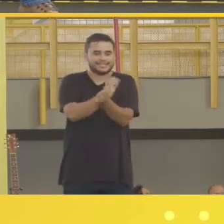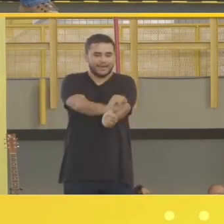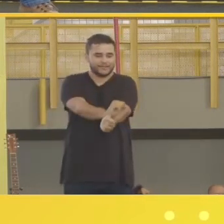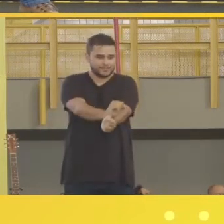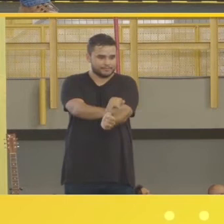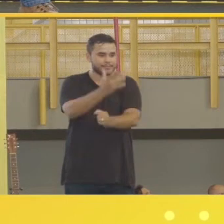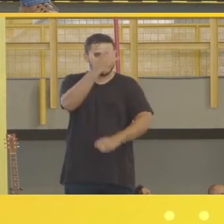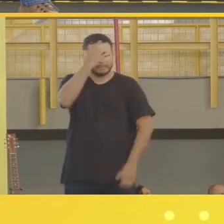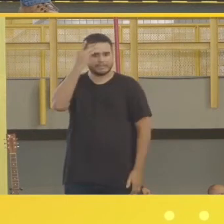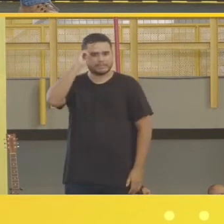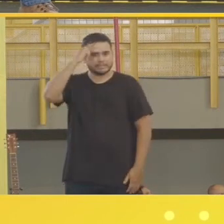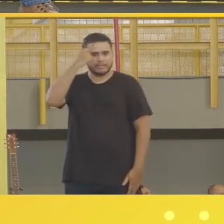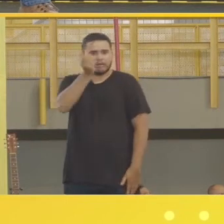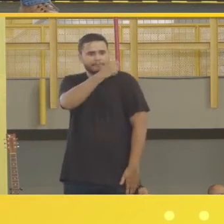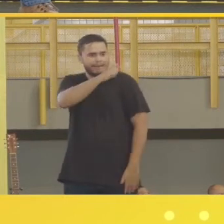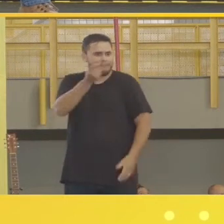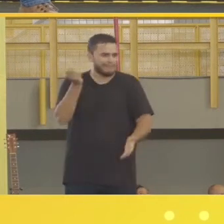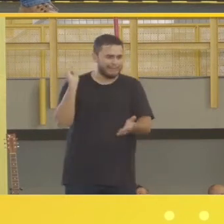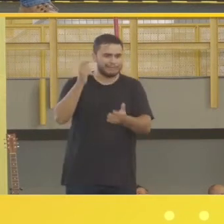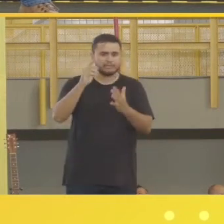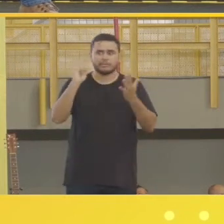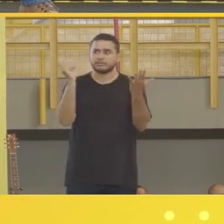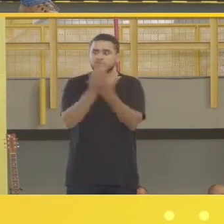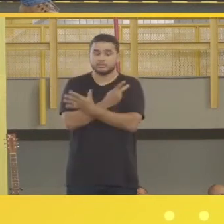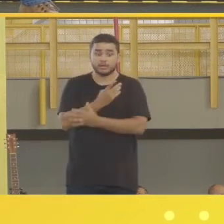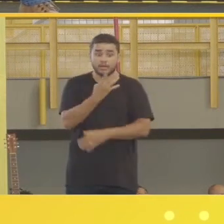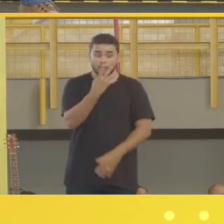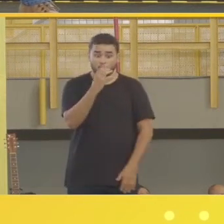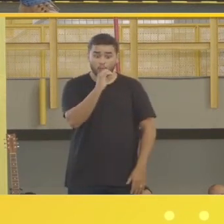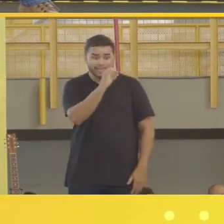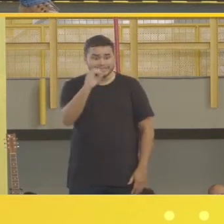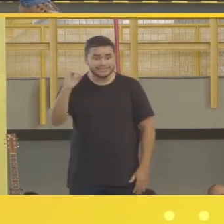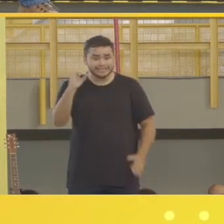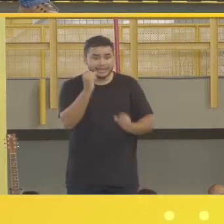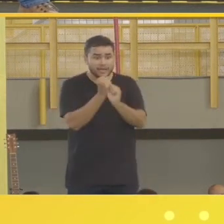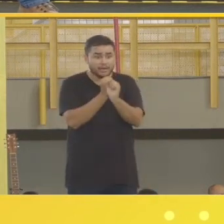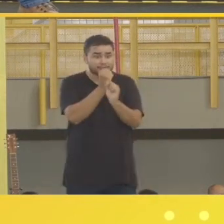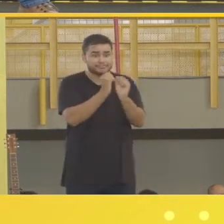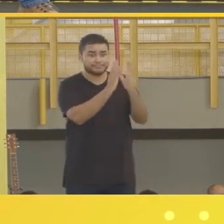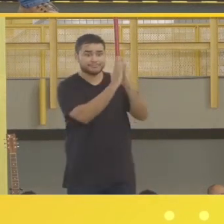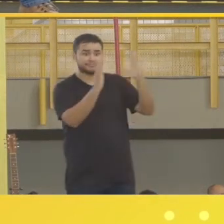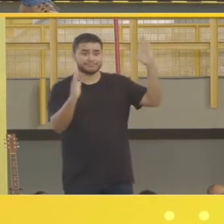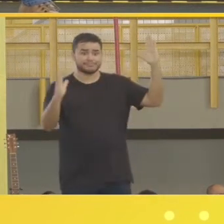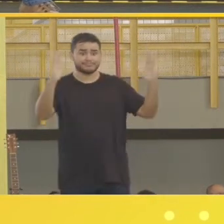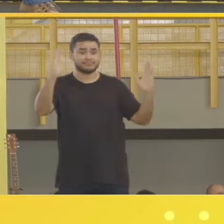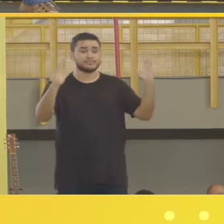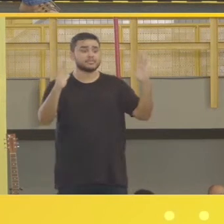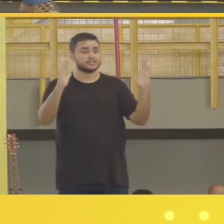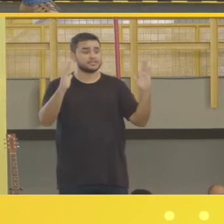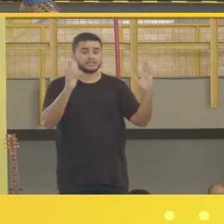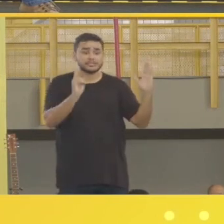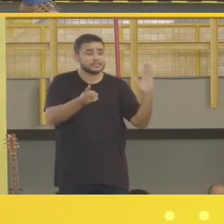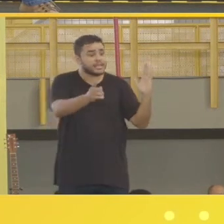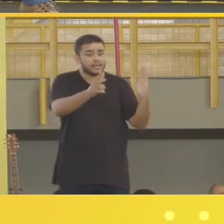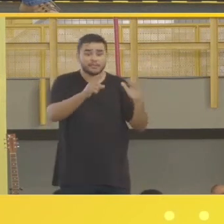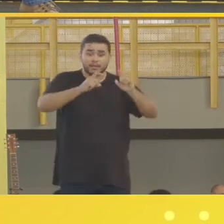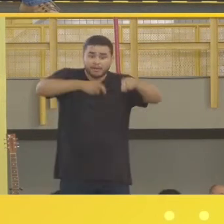por 400 anos, o Brasil foi um país essencialmente